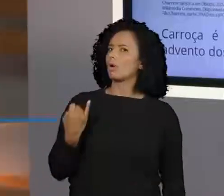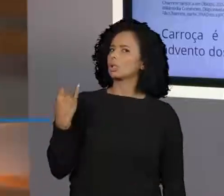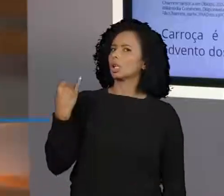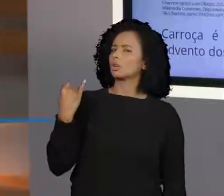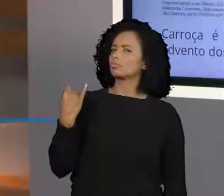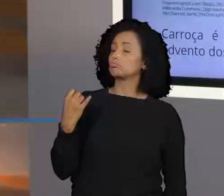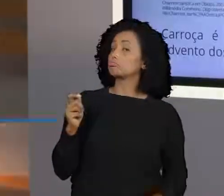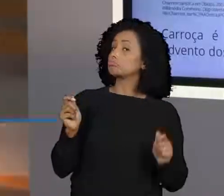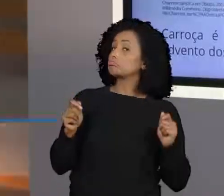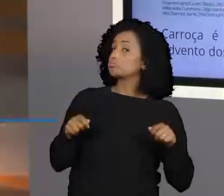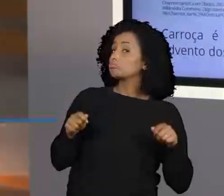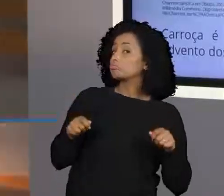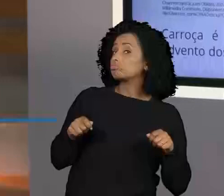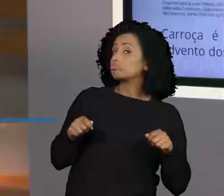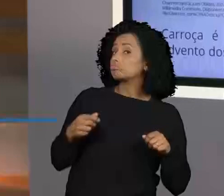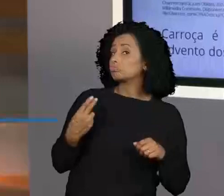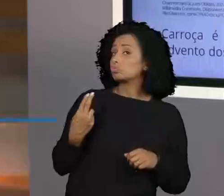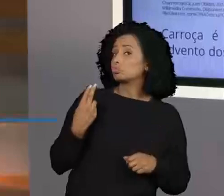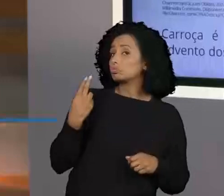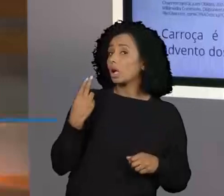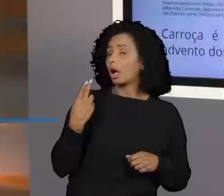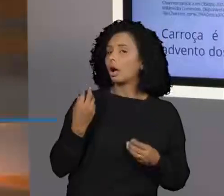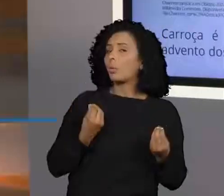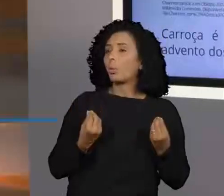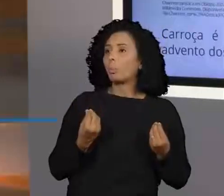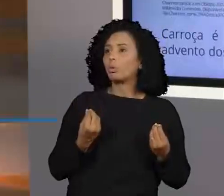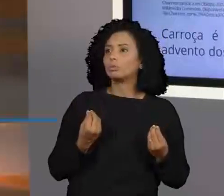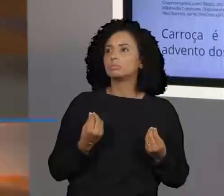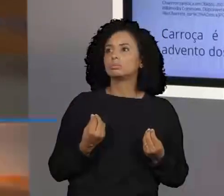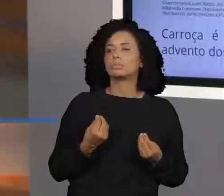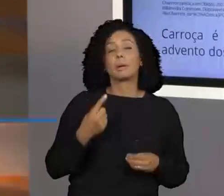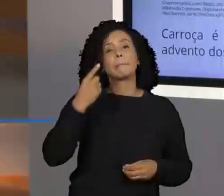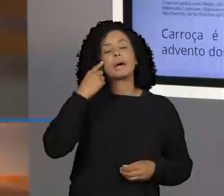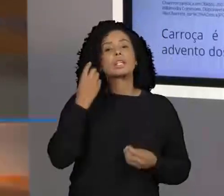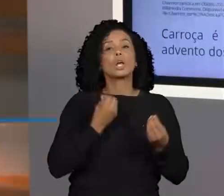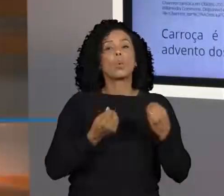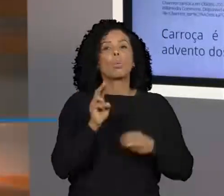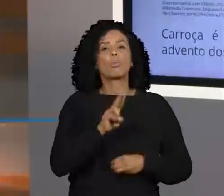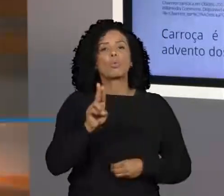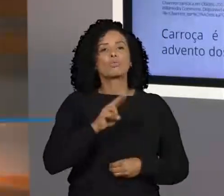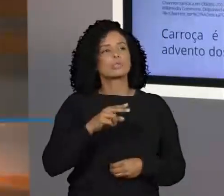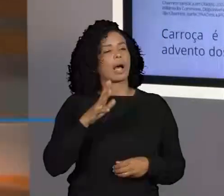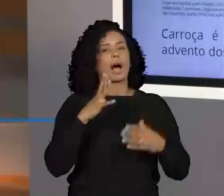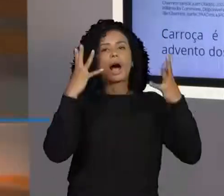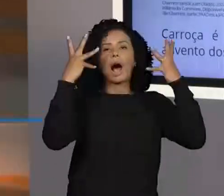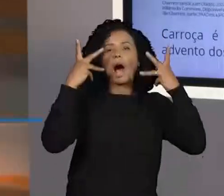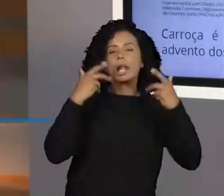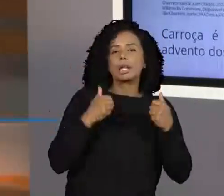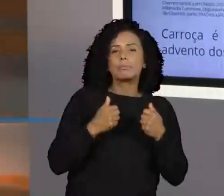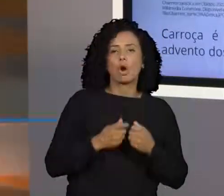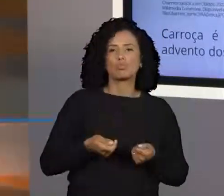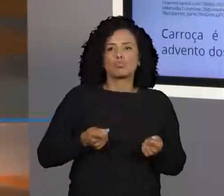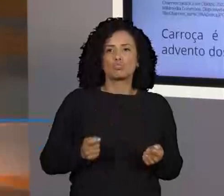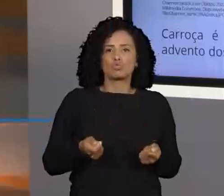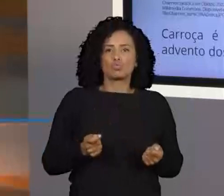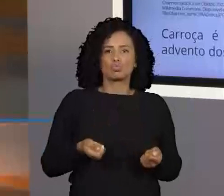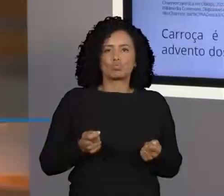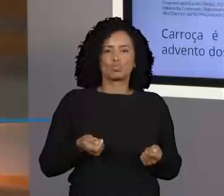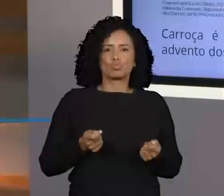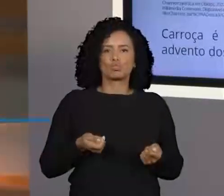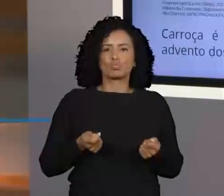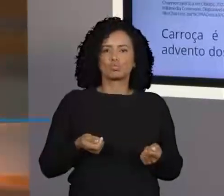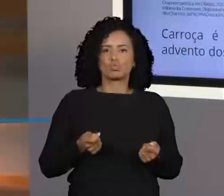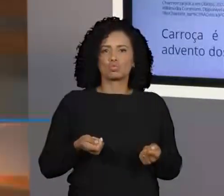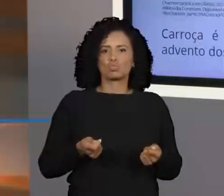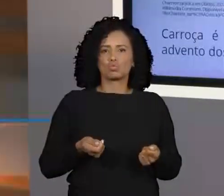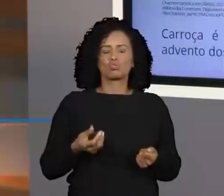pode ou não pode, se é ideal ou não é ideal utilizar animais aí para puxar carretos. Então é uma reflexão aí, um